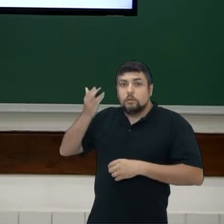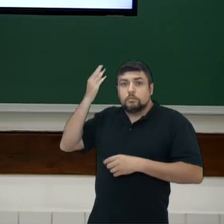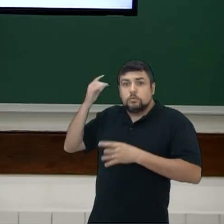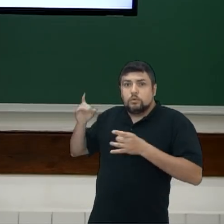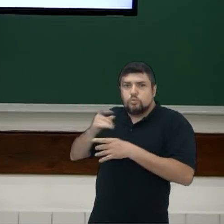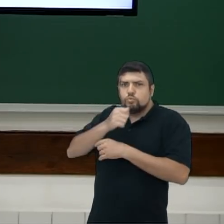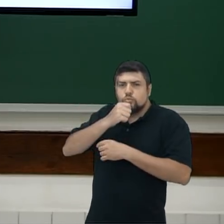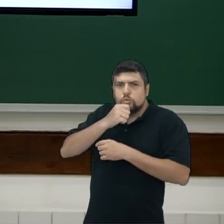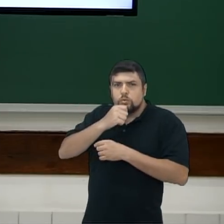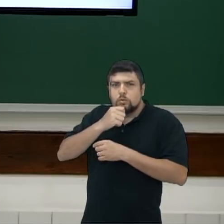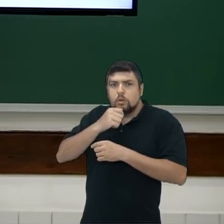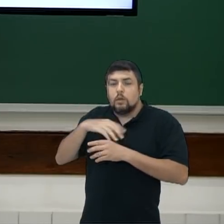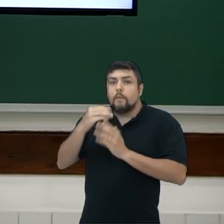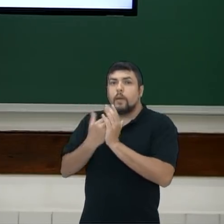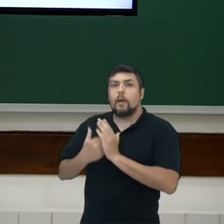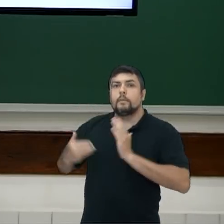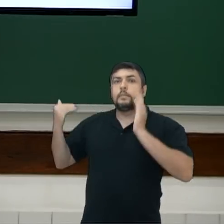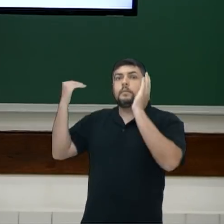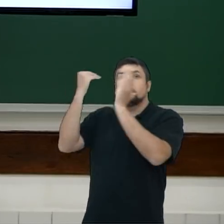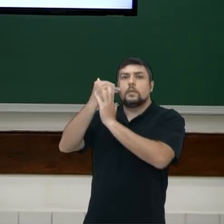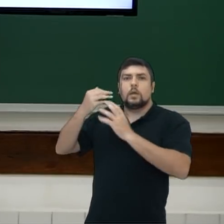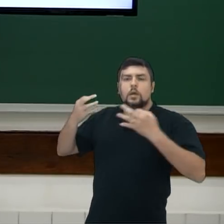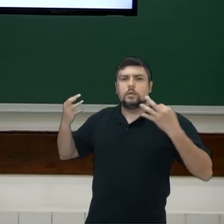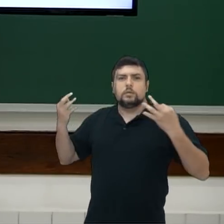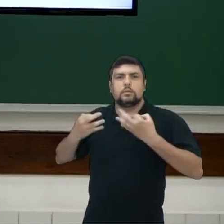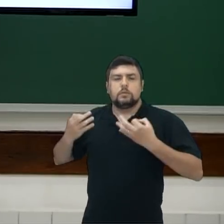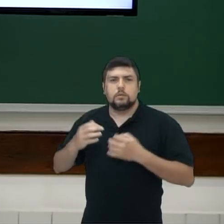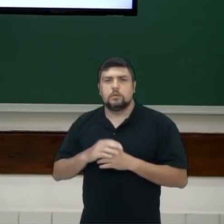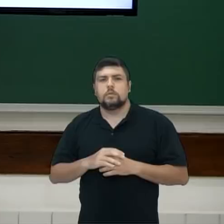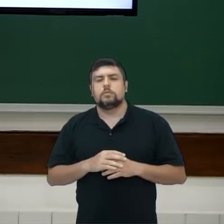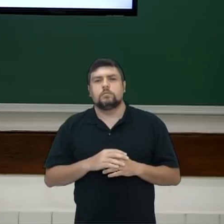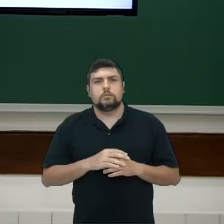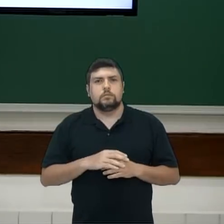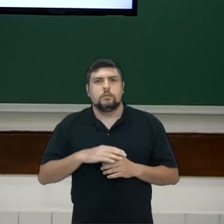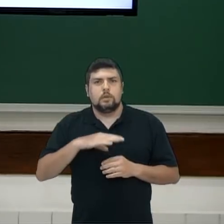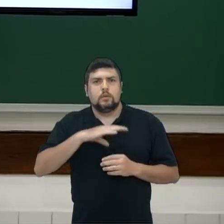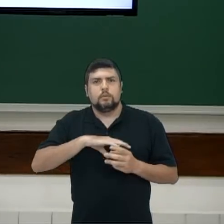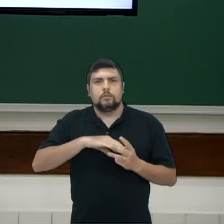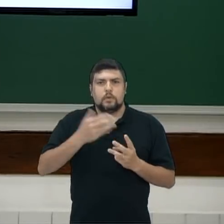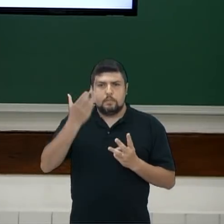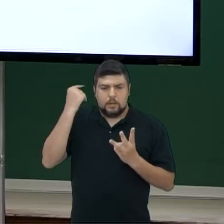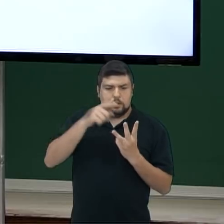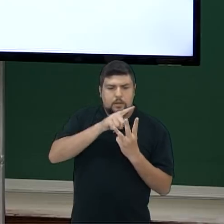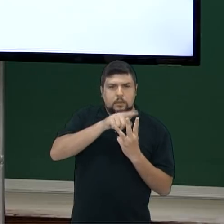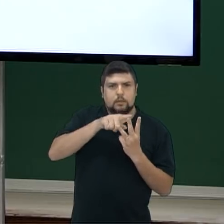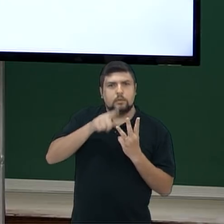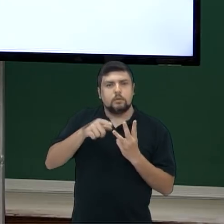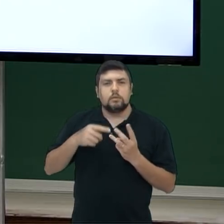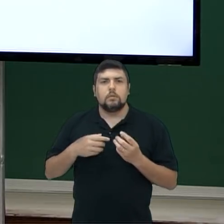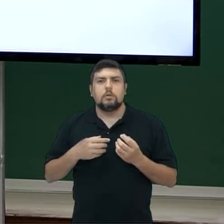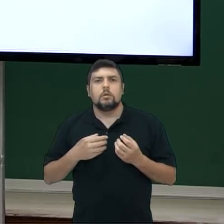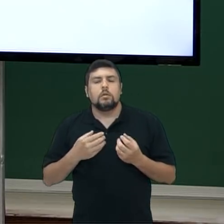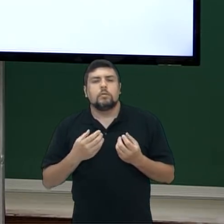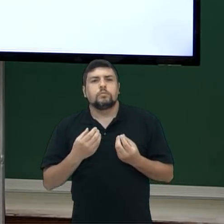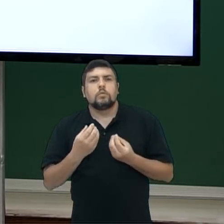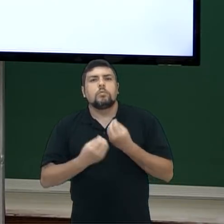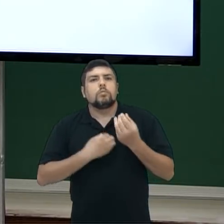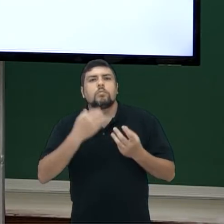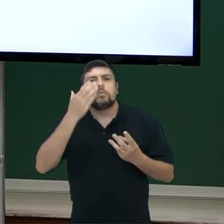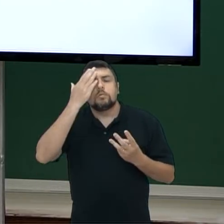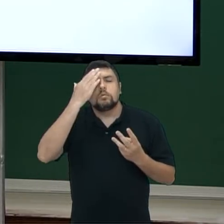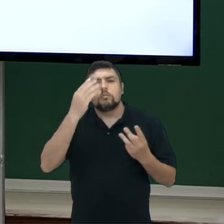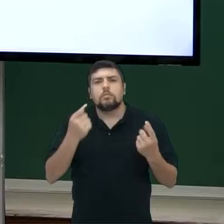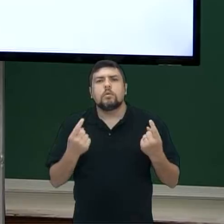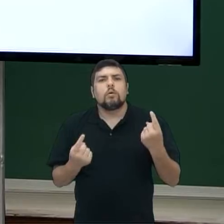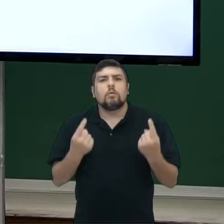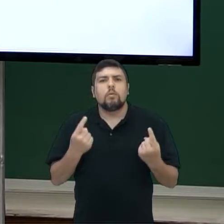que perfeito, né? Porque a nossa língua portuguesa, ela é bem fácil, bem tranquilo. Como é que eu vou saber se esse passado